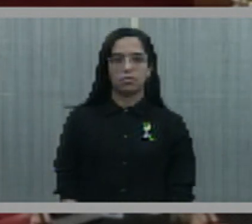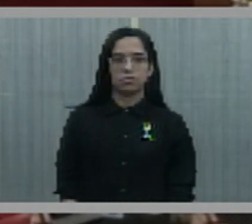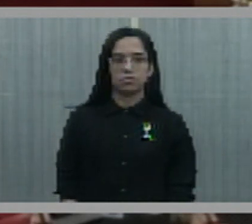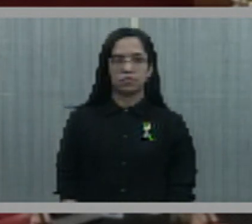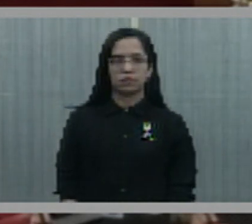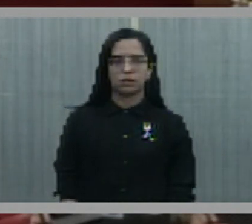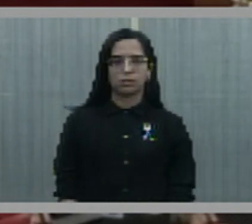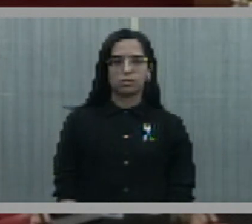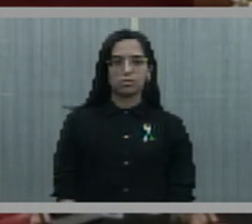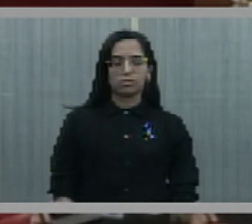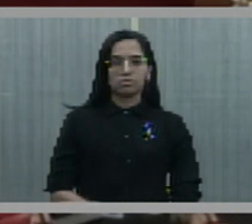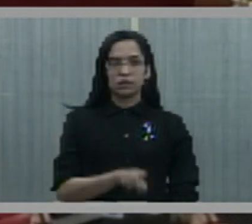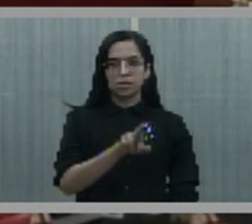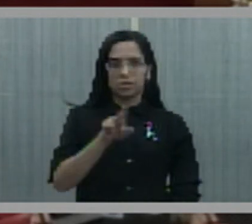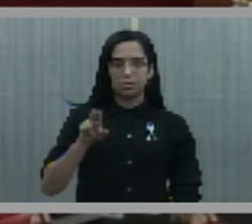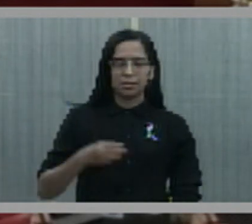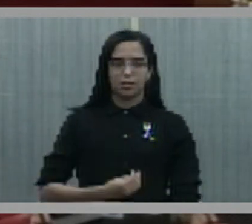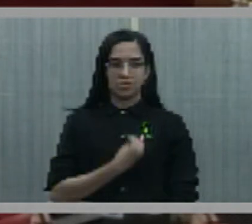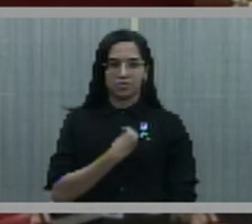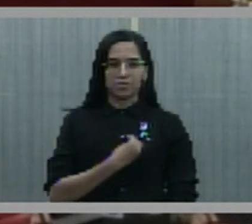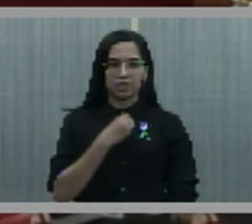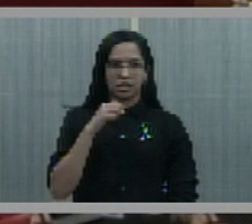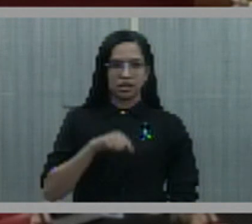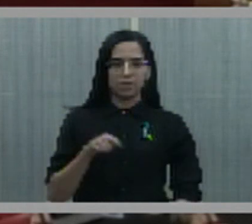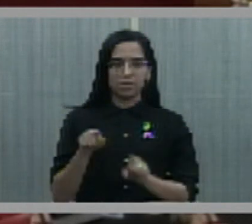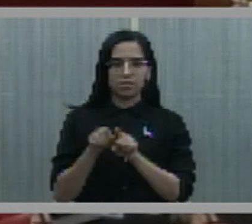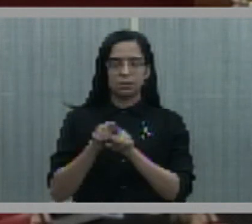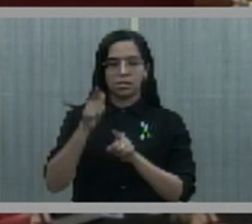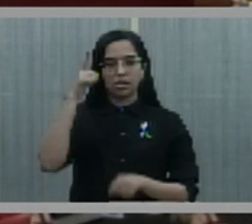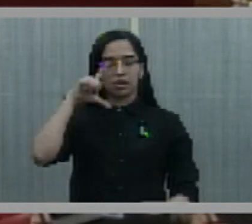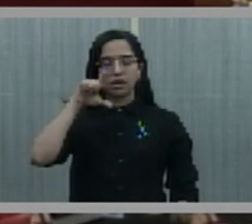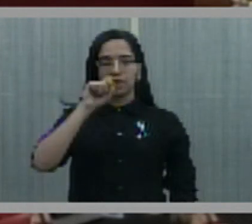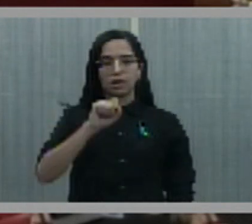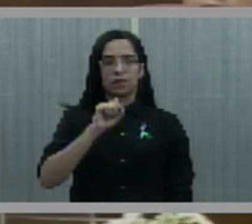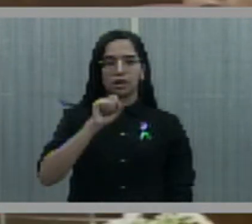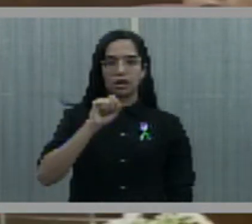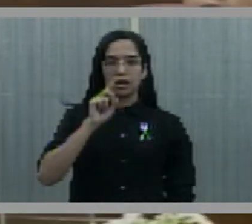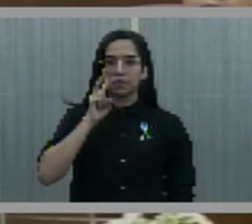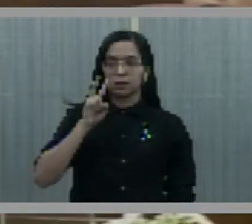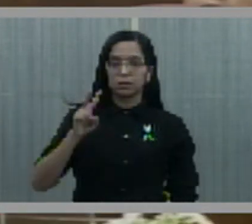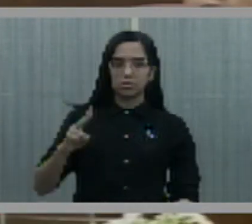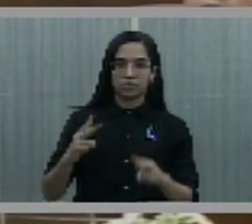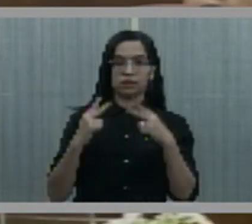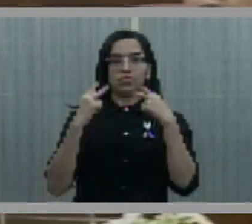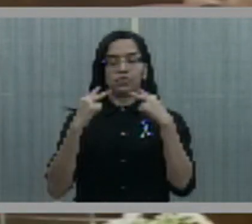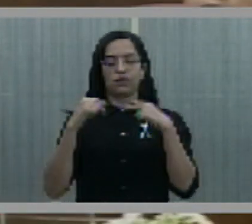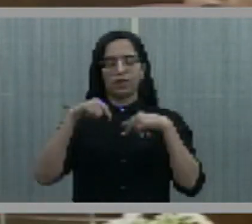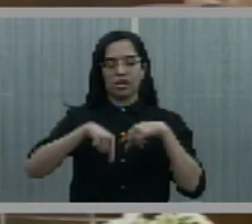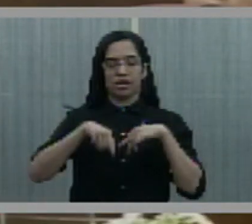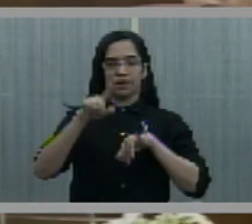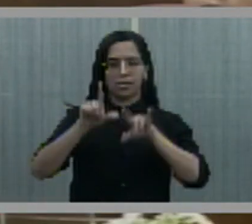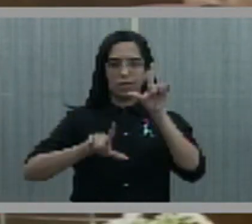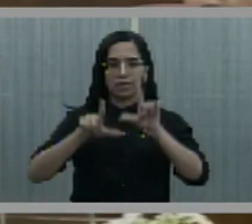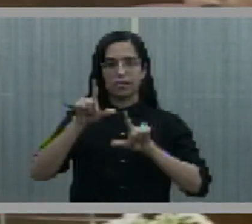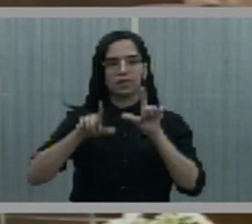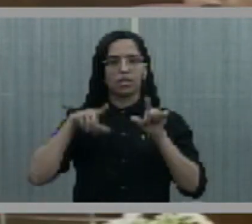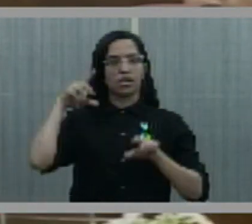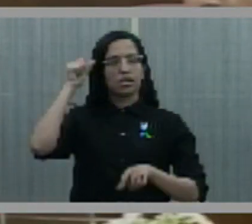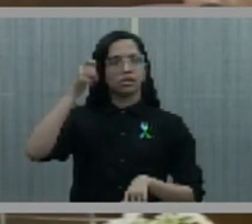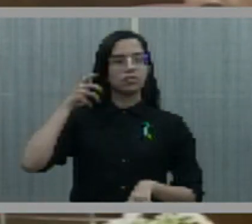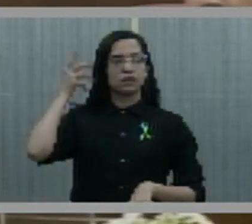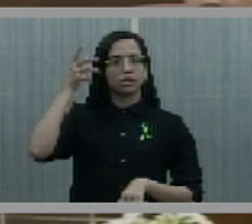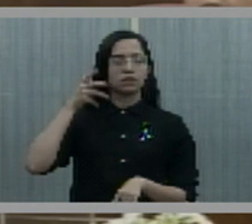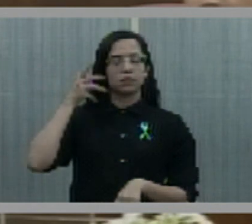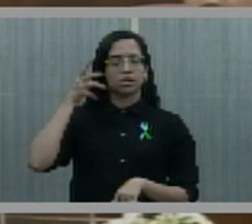Aqueles irmãos e irmãs aqui presentes, também aqueles que nos ouvem através dos meios de comunicação dessa Assembleia, é meu